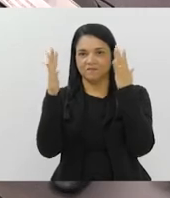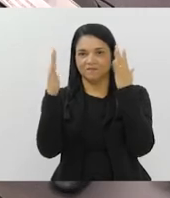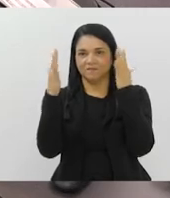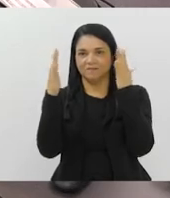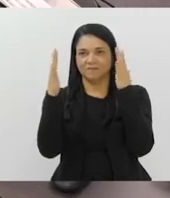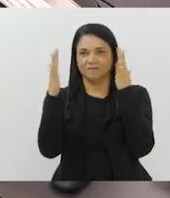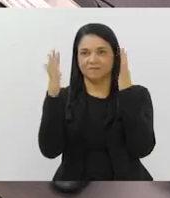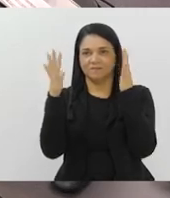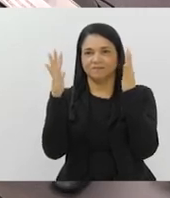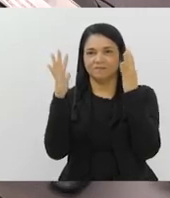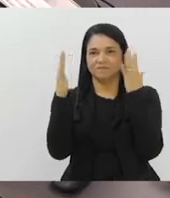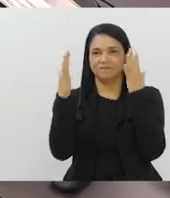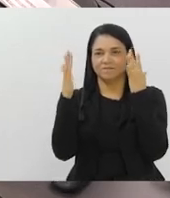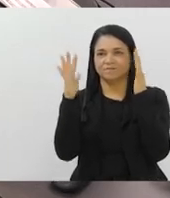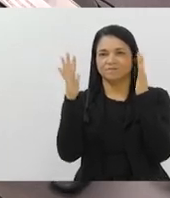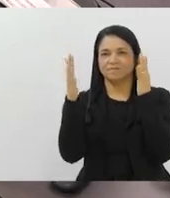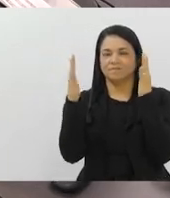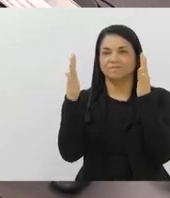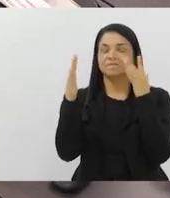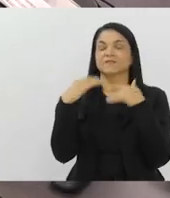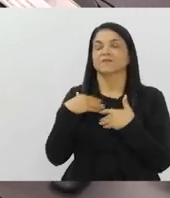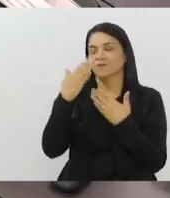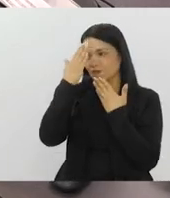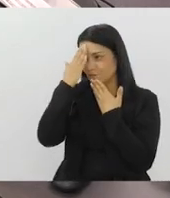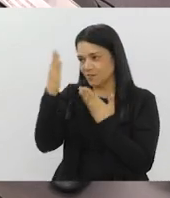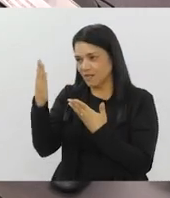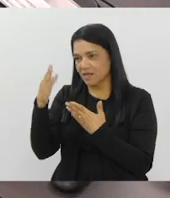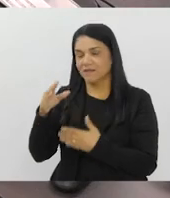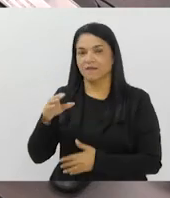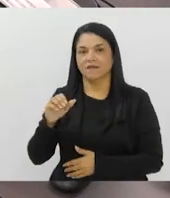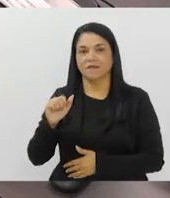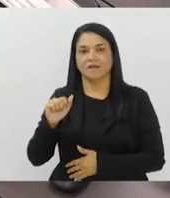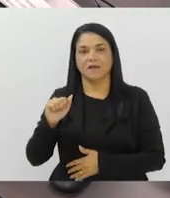Muito obrigada, senhora